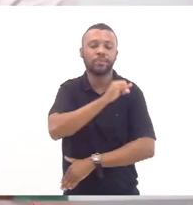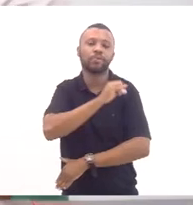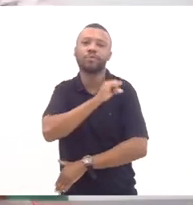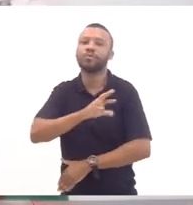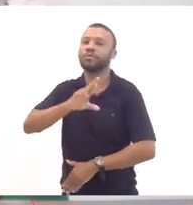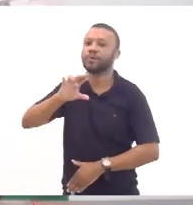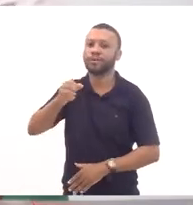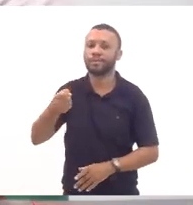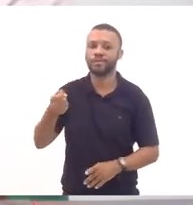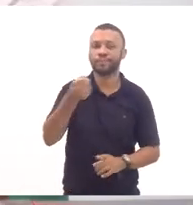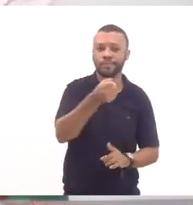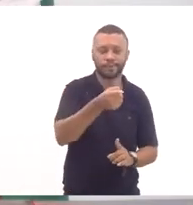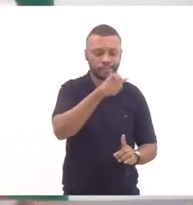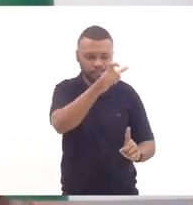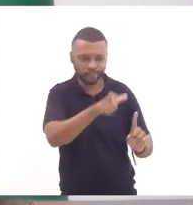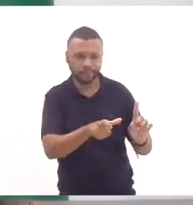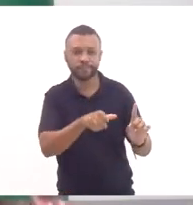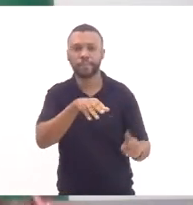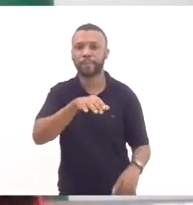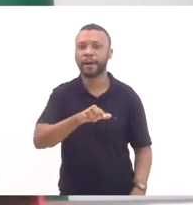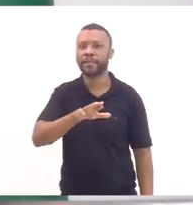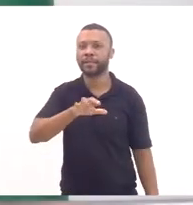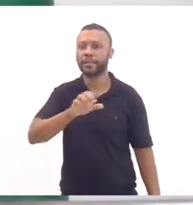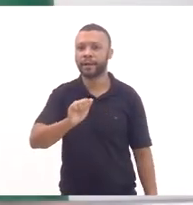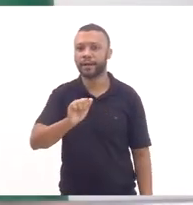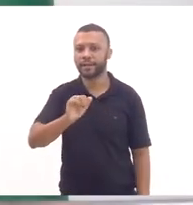O microfone acho que está aí, Maria Isabel.